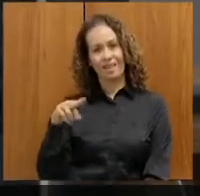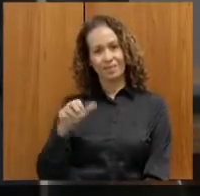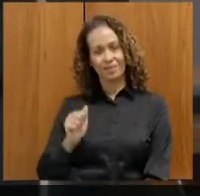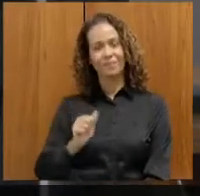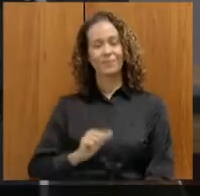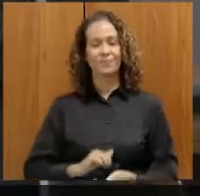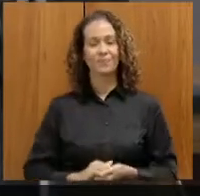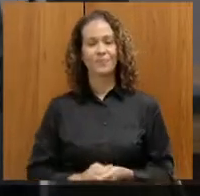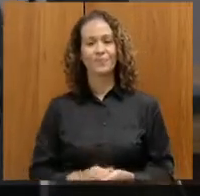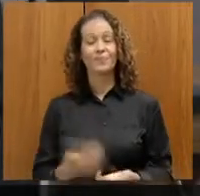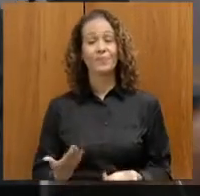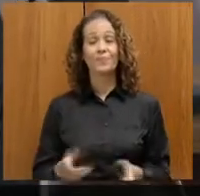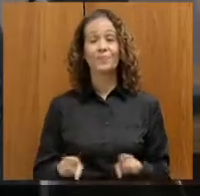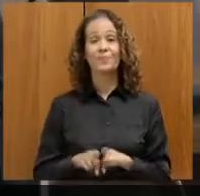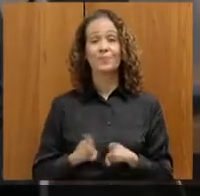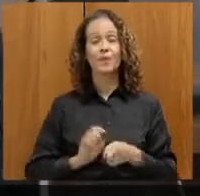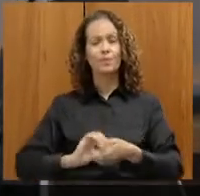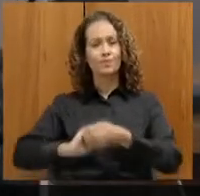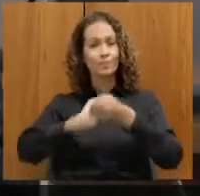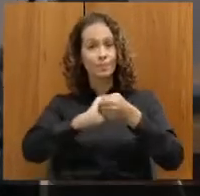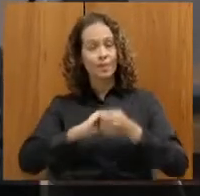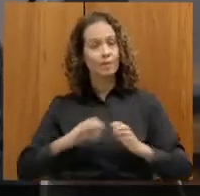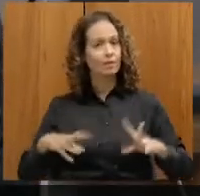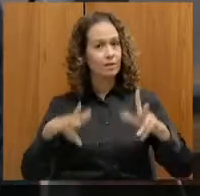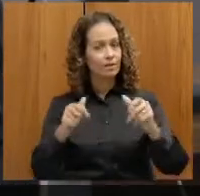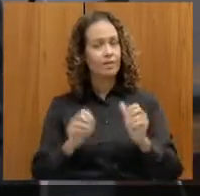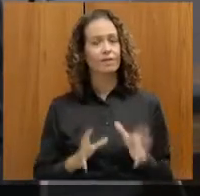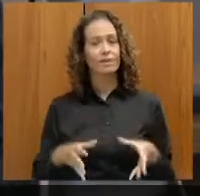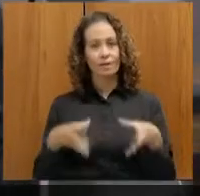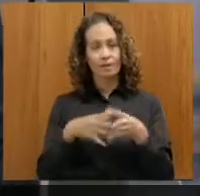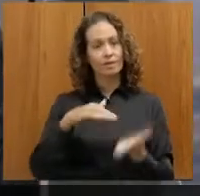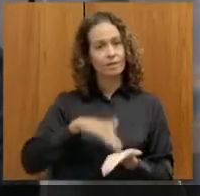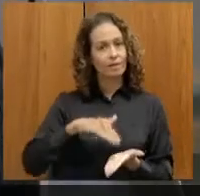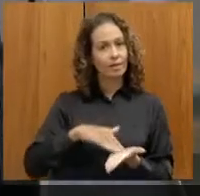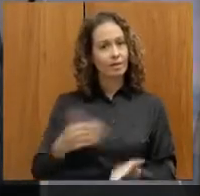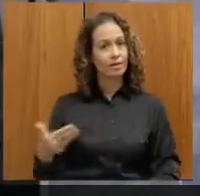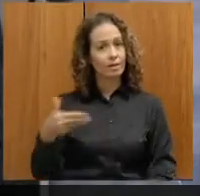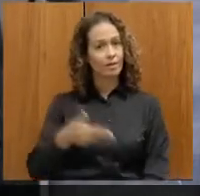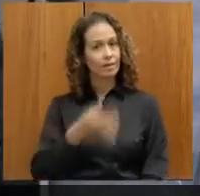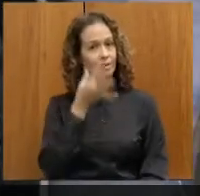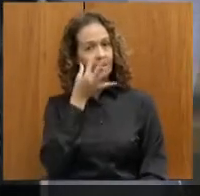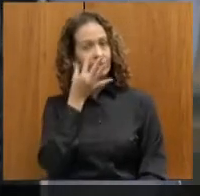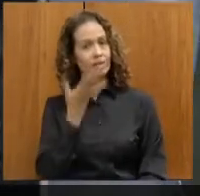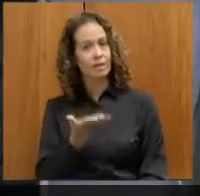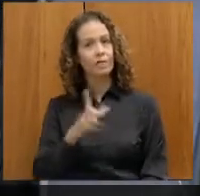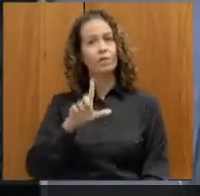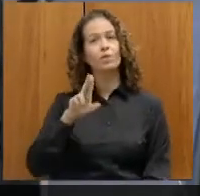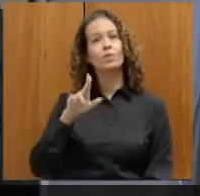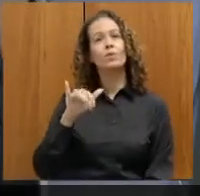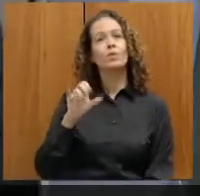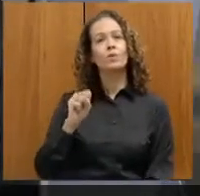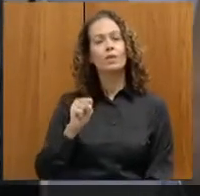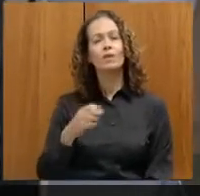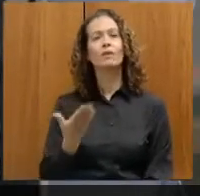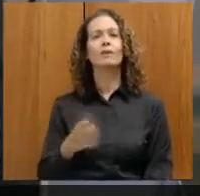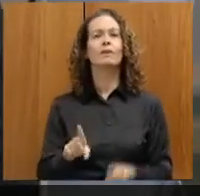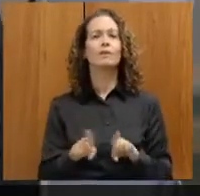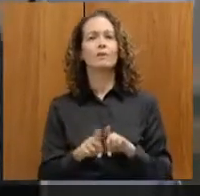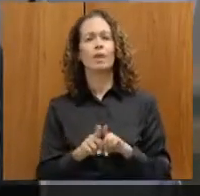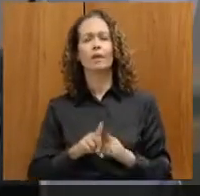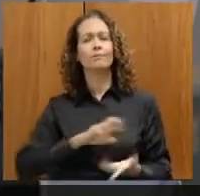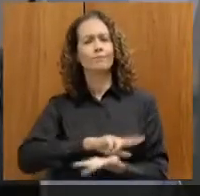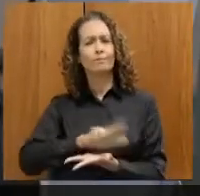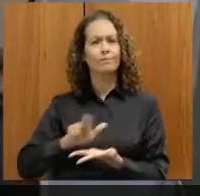da mesma forma complementar tudo a equipe da secretaria que presente desde o Luiz Cláudio Fábio Rodrigo sabe